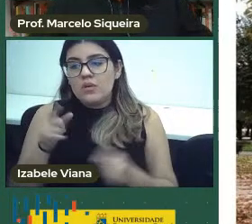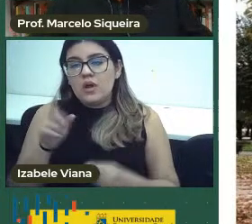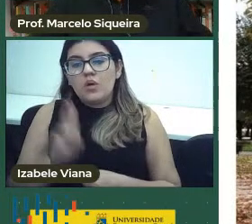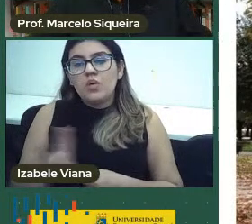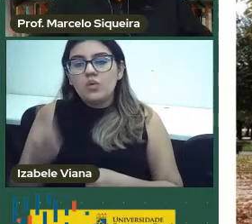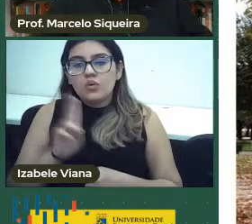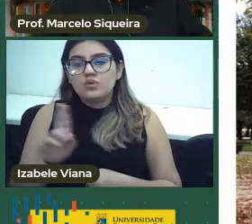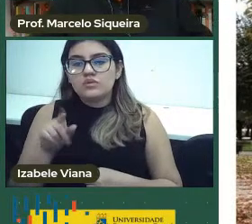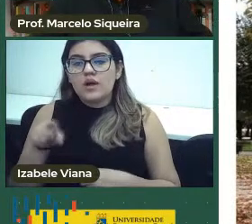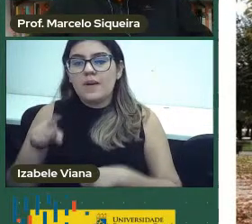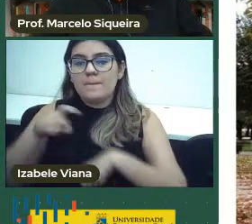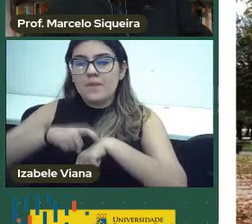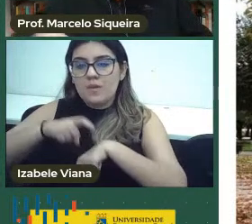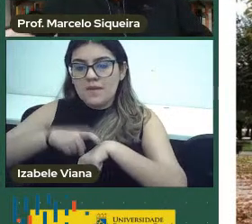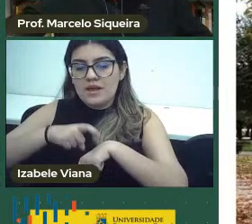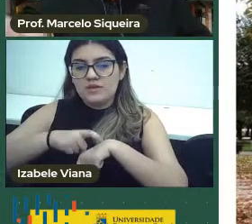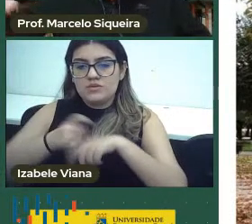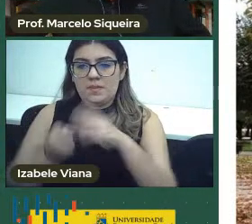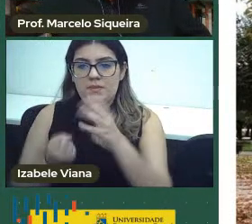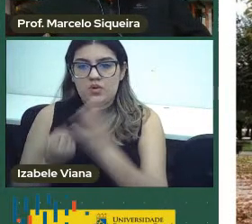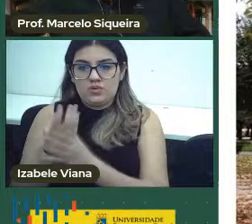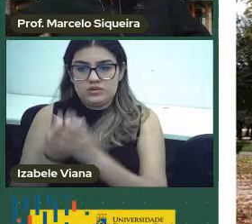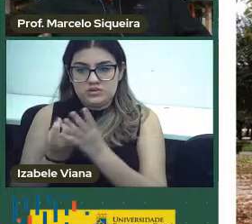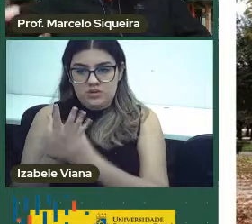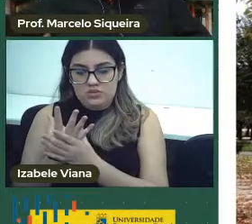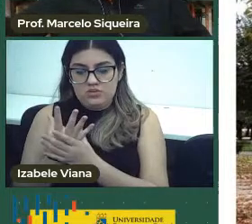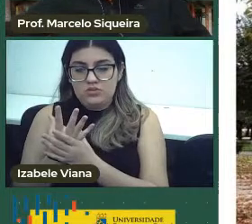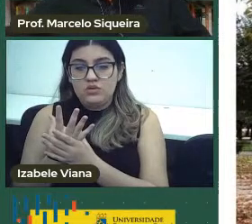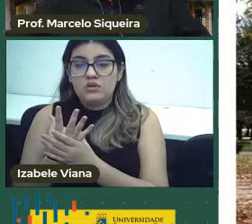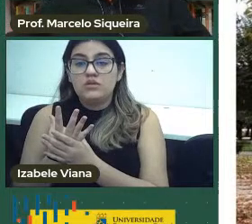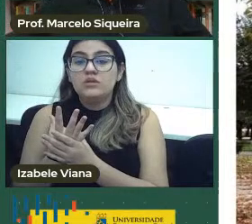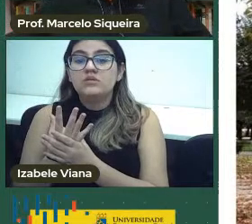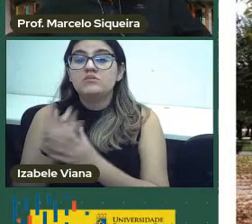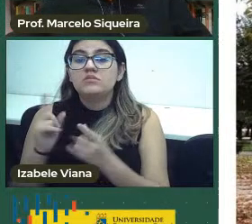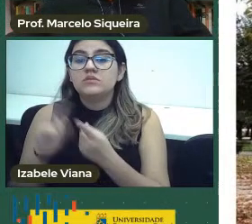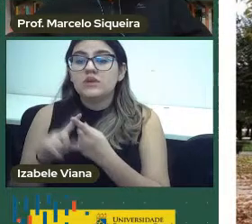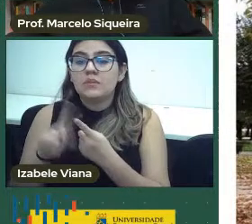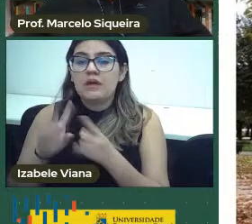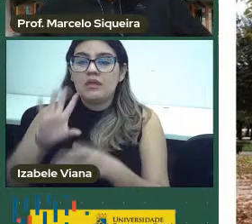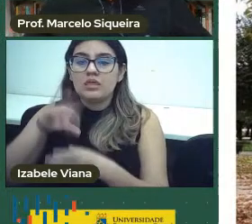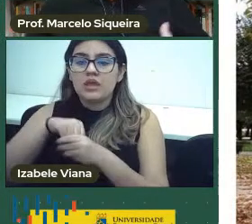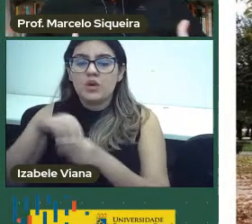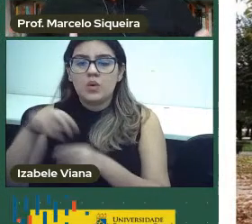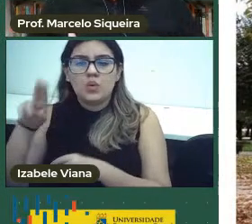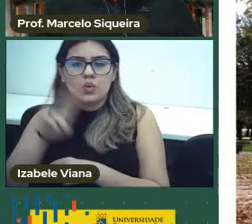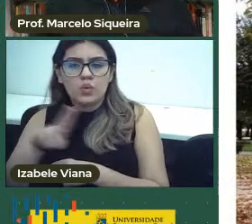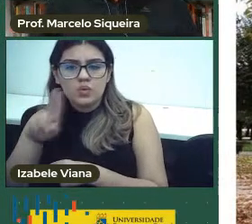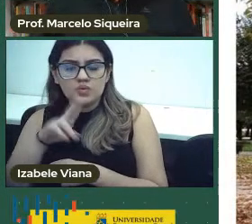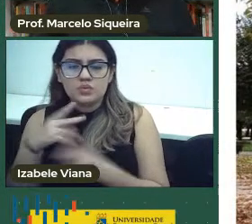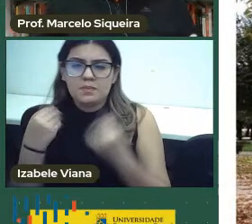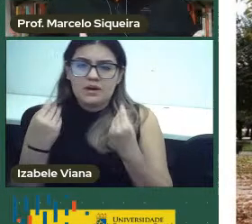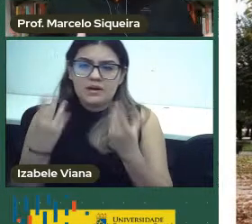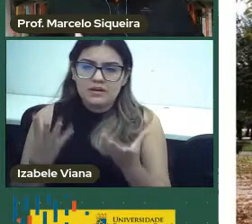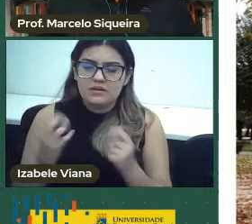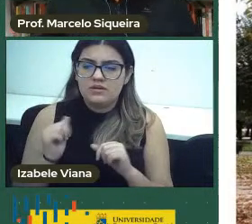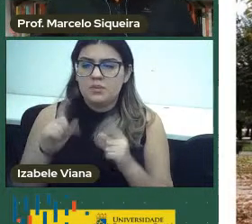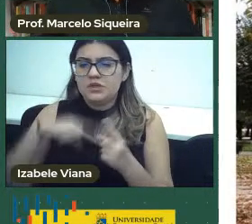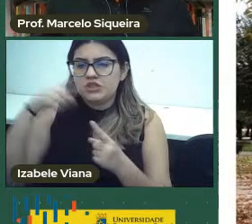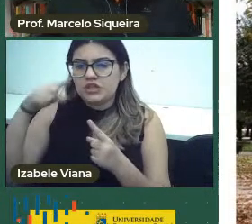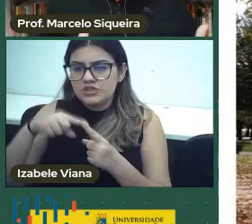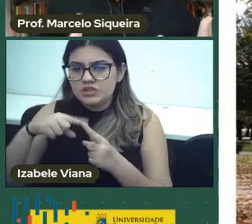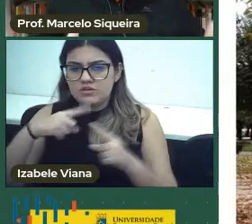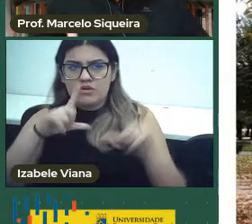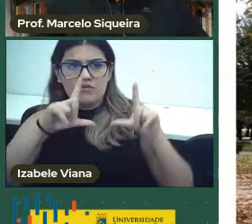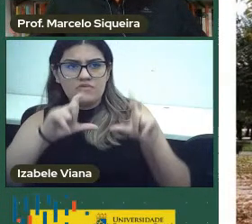naquele momento de produção e os usos seguintes, os reusos. Que intenção foi feita ao tirar